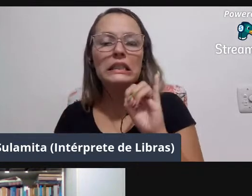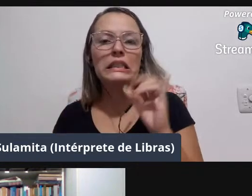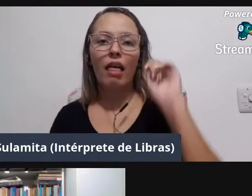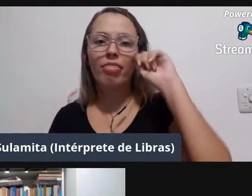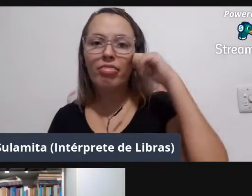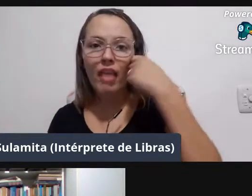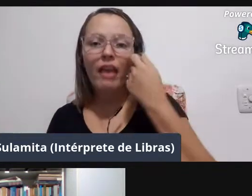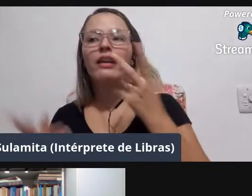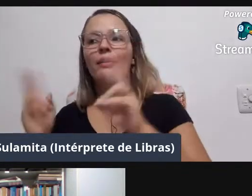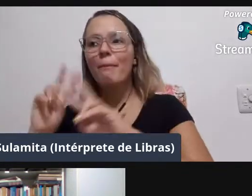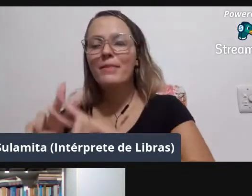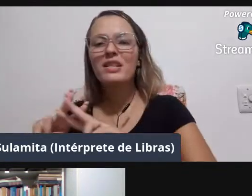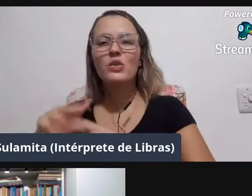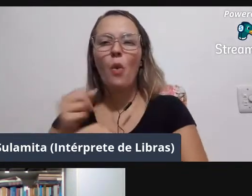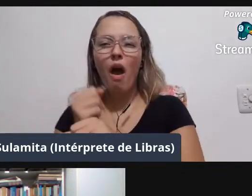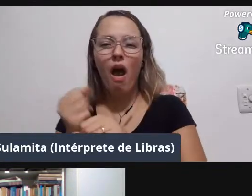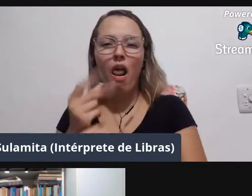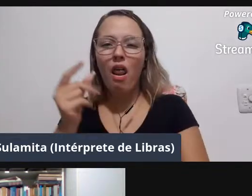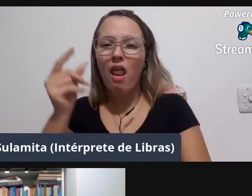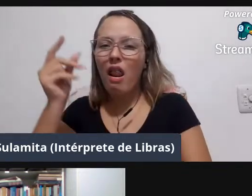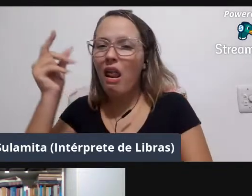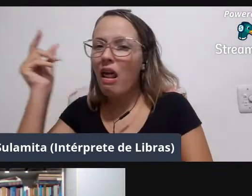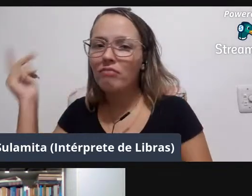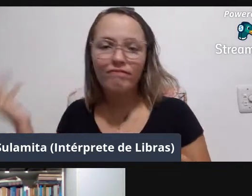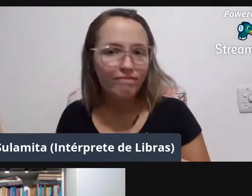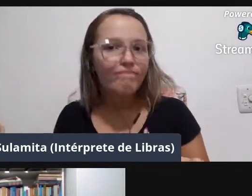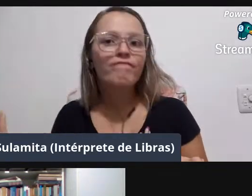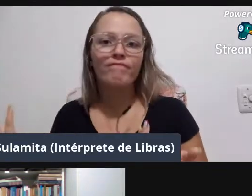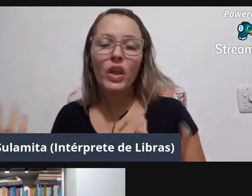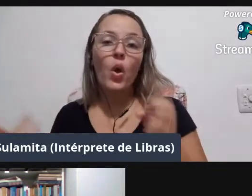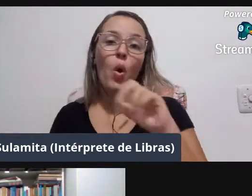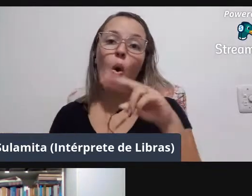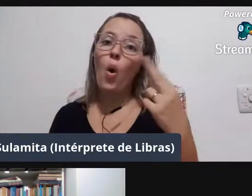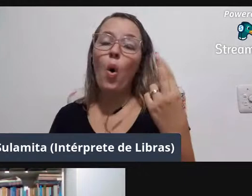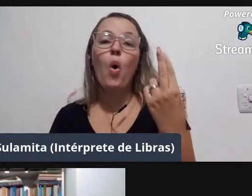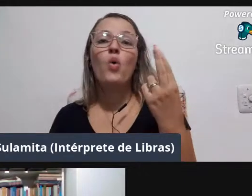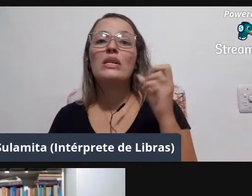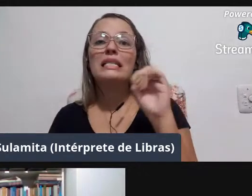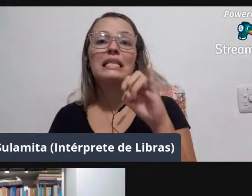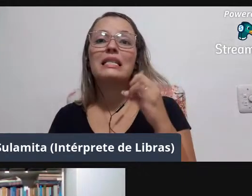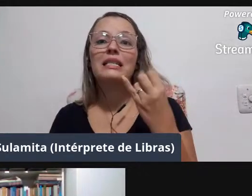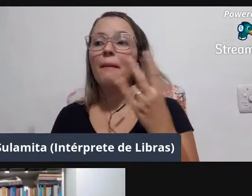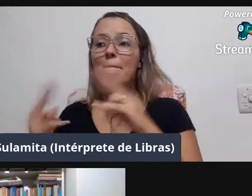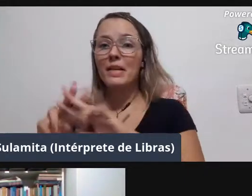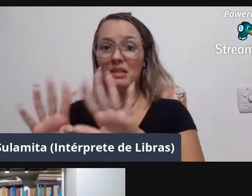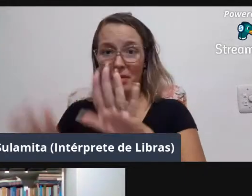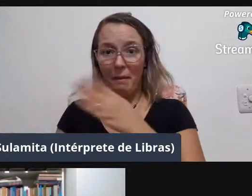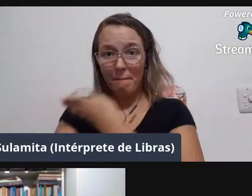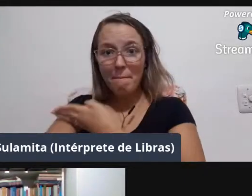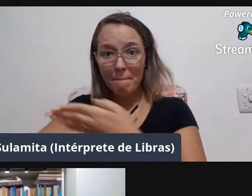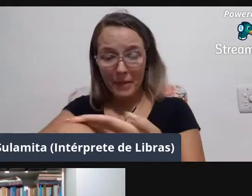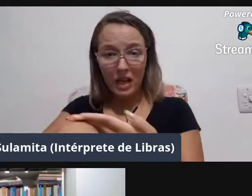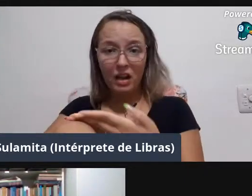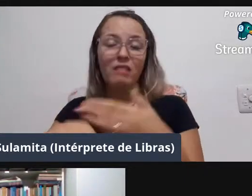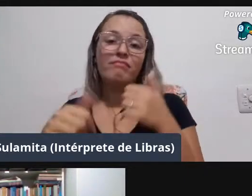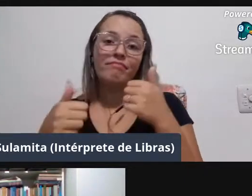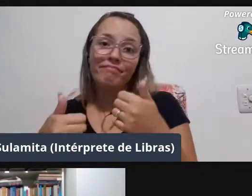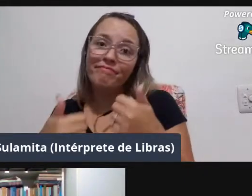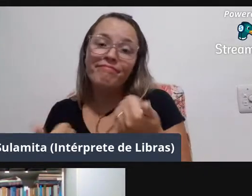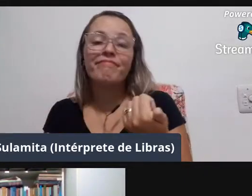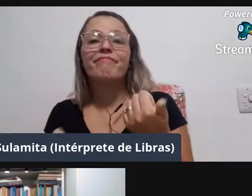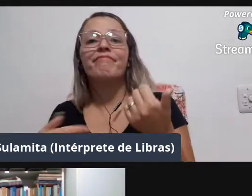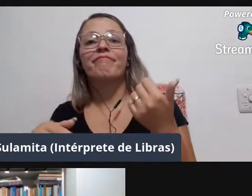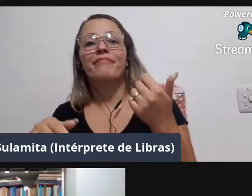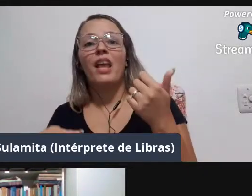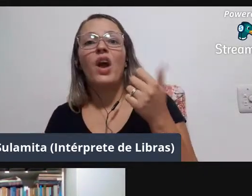negra, ganha trabalho, como é, aquelas penas alternativas, se ela é branca. Mulher negra morre mais no parto do que mulher